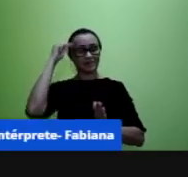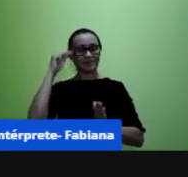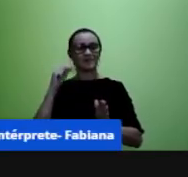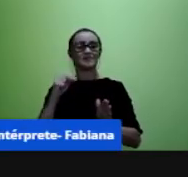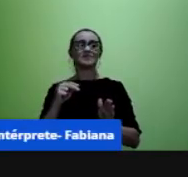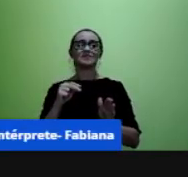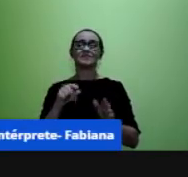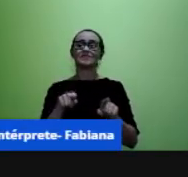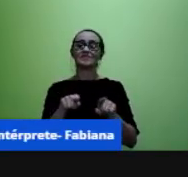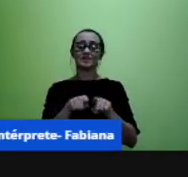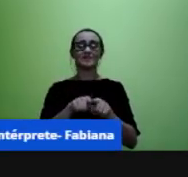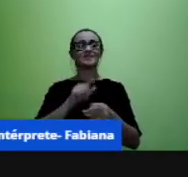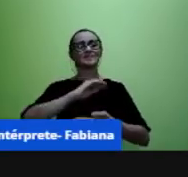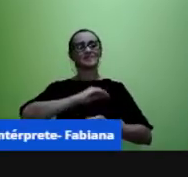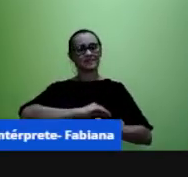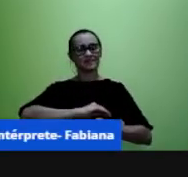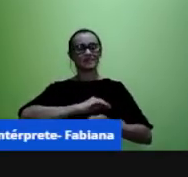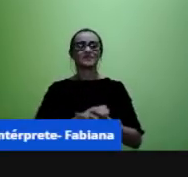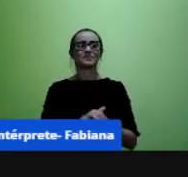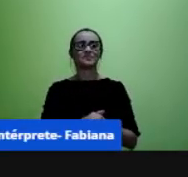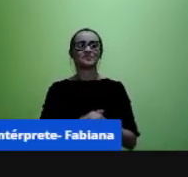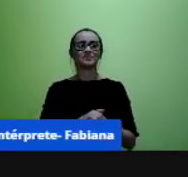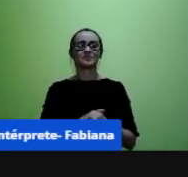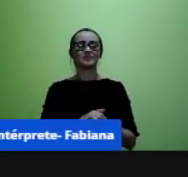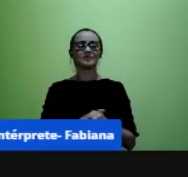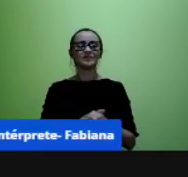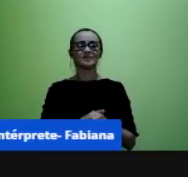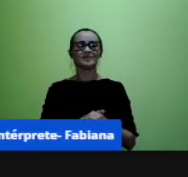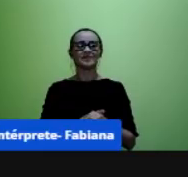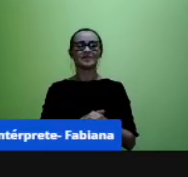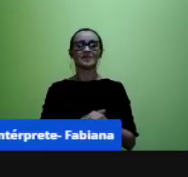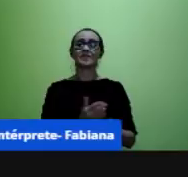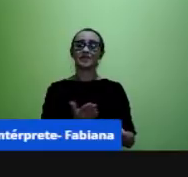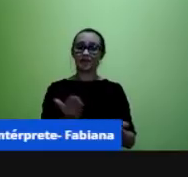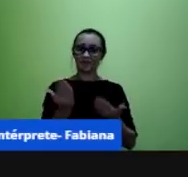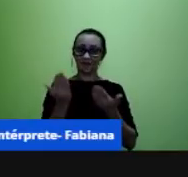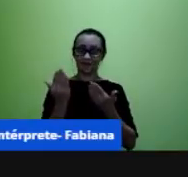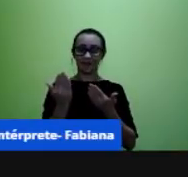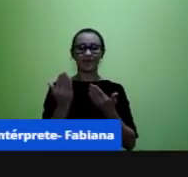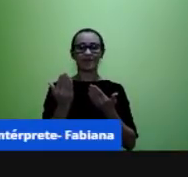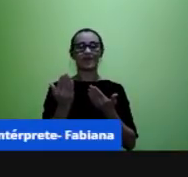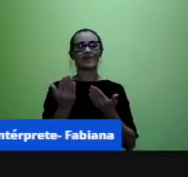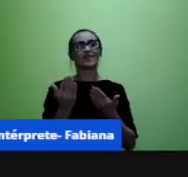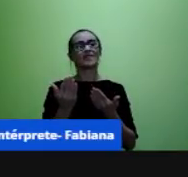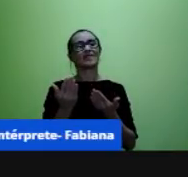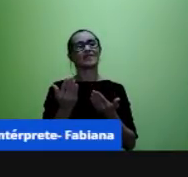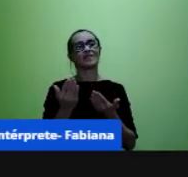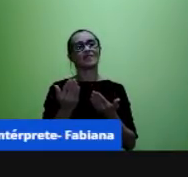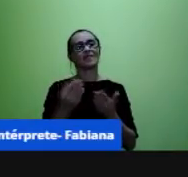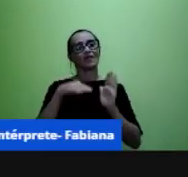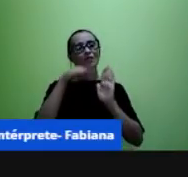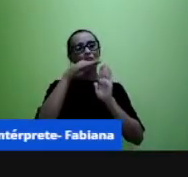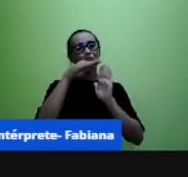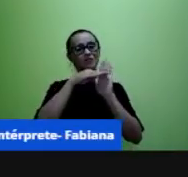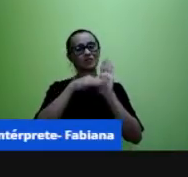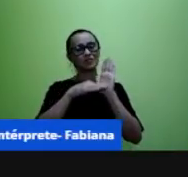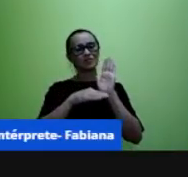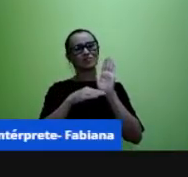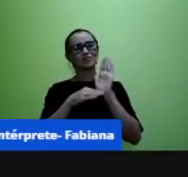CEMED. E no slide seguinte, nós apresentamos para vocês a equipe de